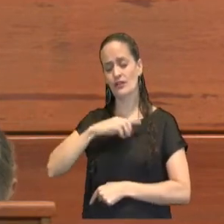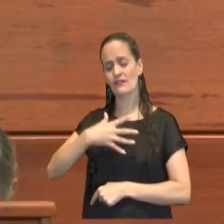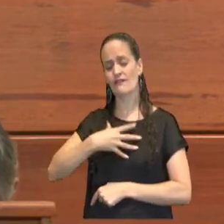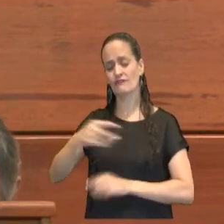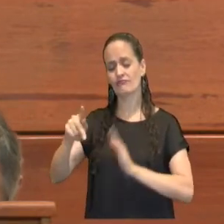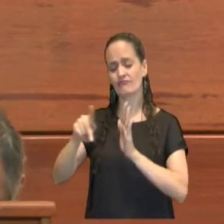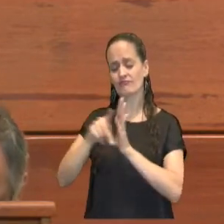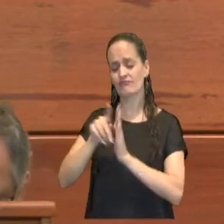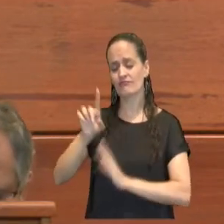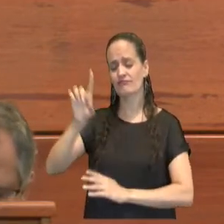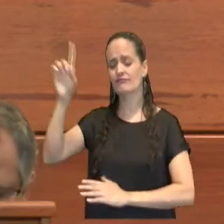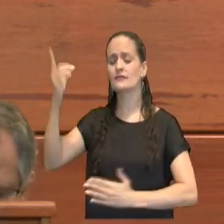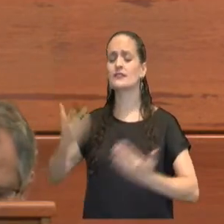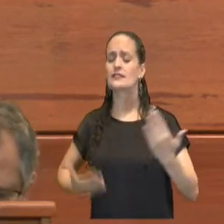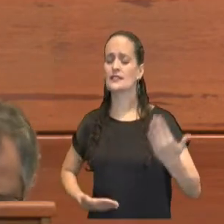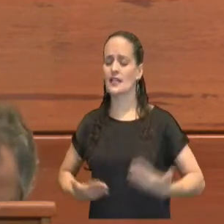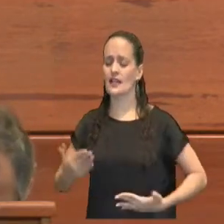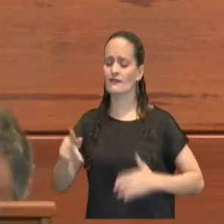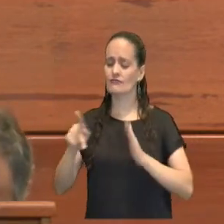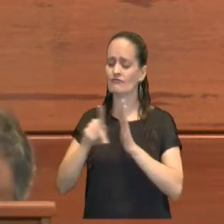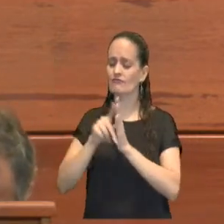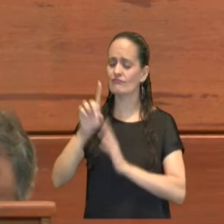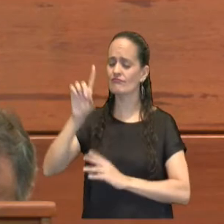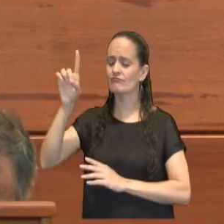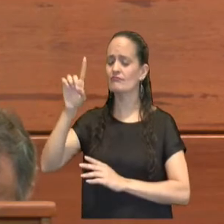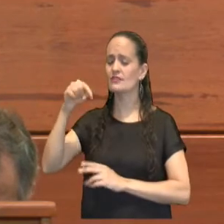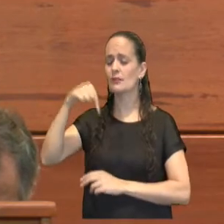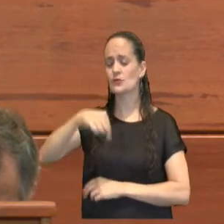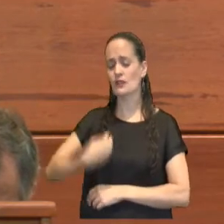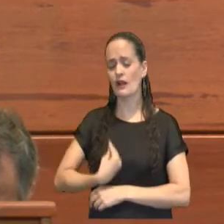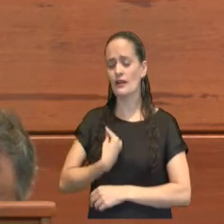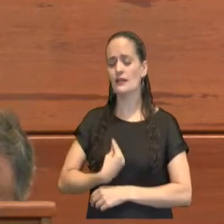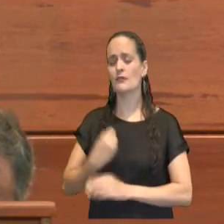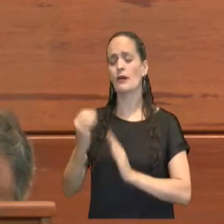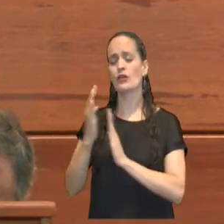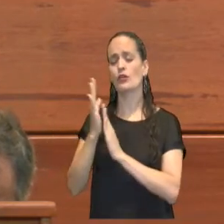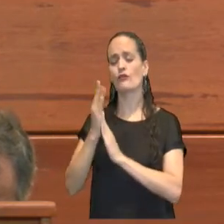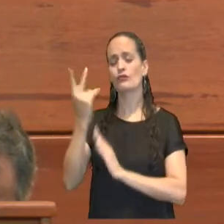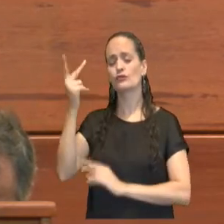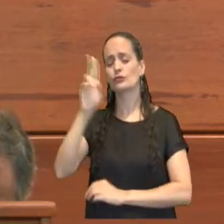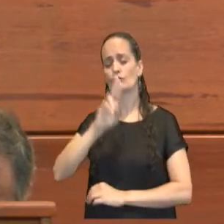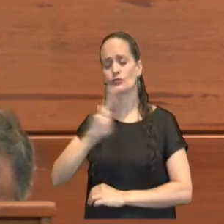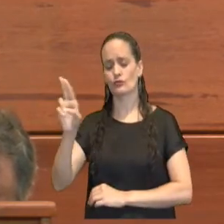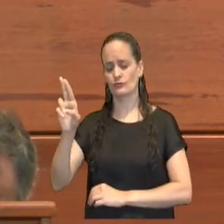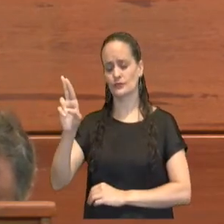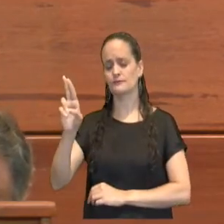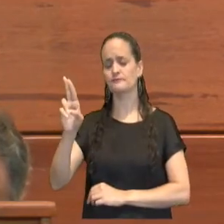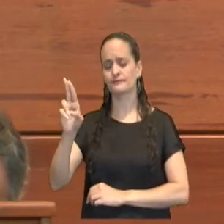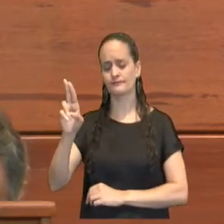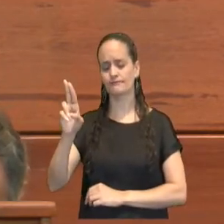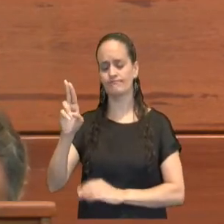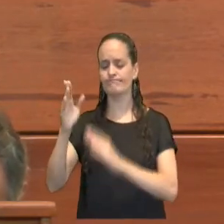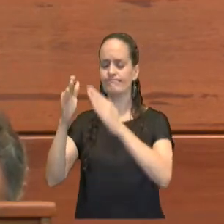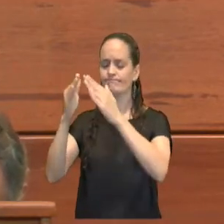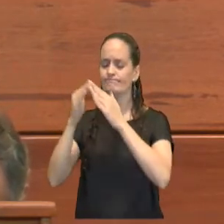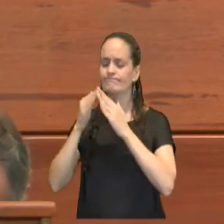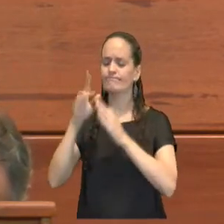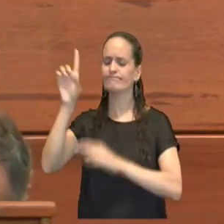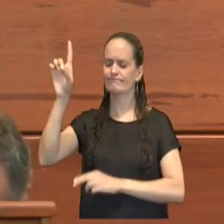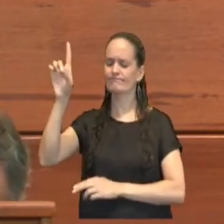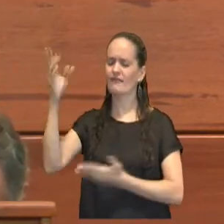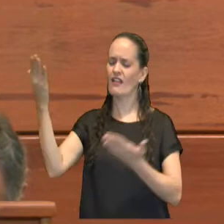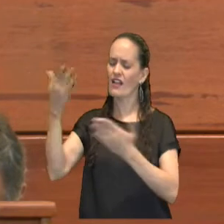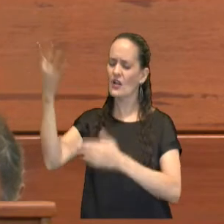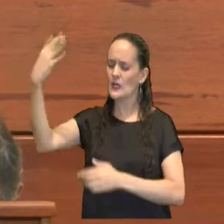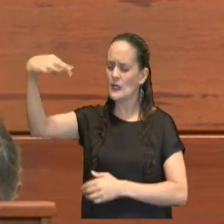Teus servos, Senhor, estamos aqui para o louvor do Teu nome. Pedimos que o Senhor se faça